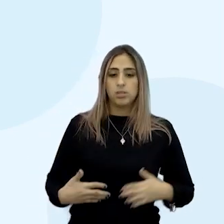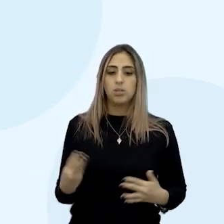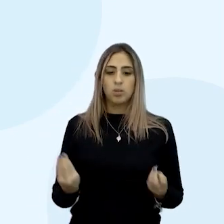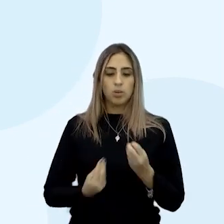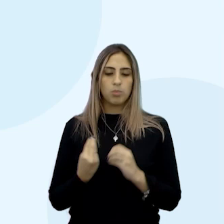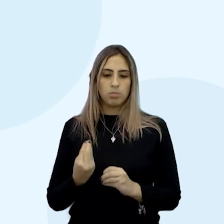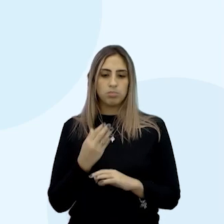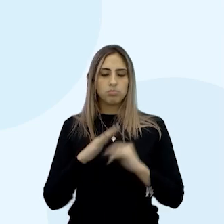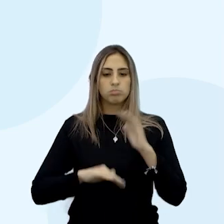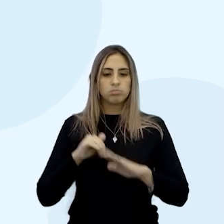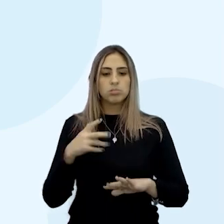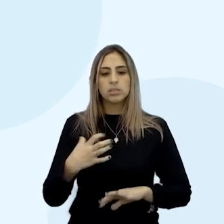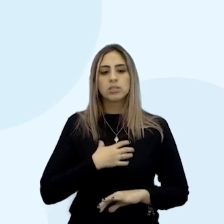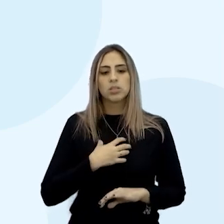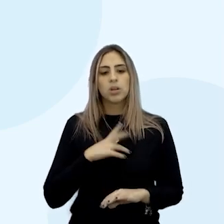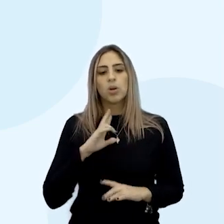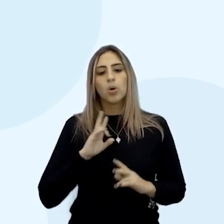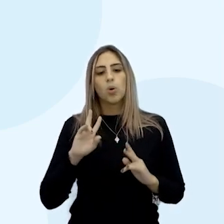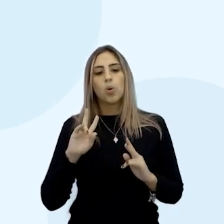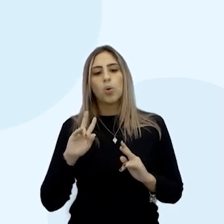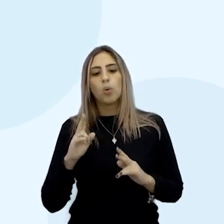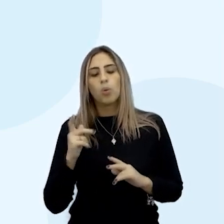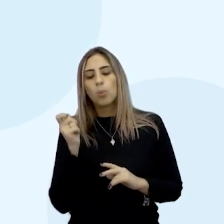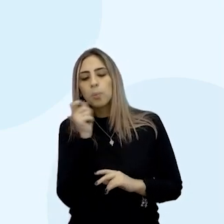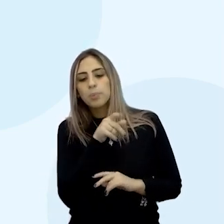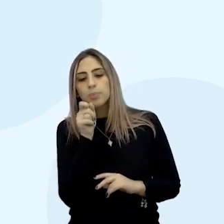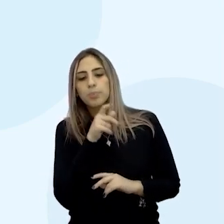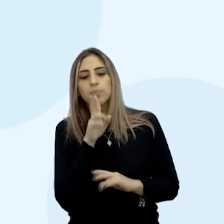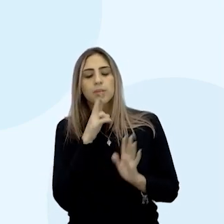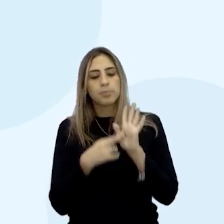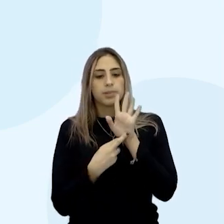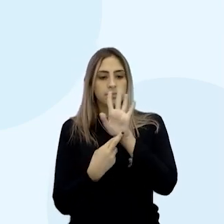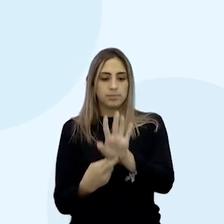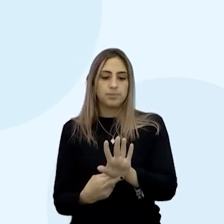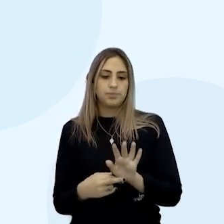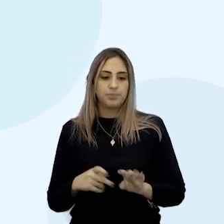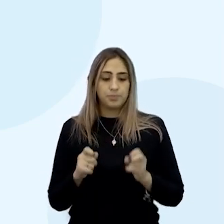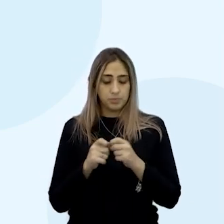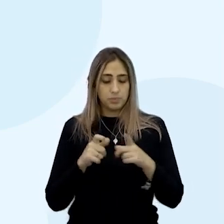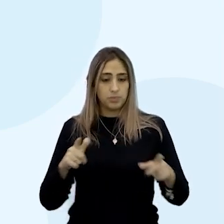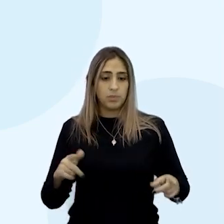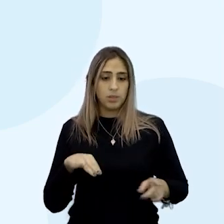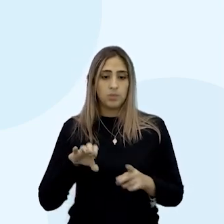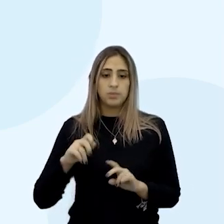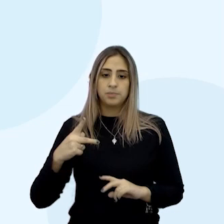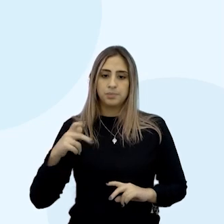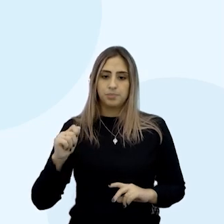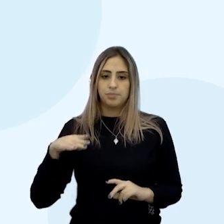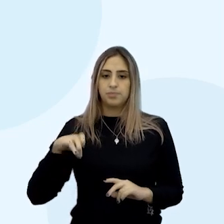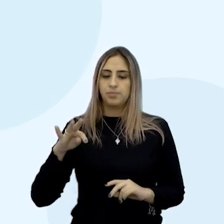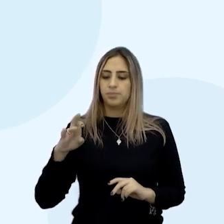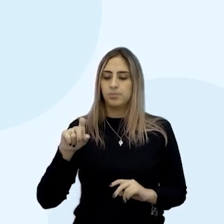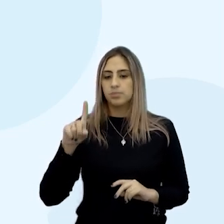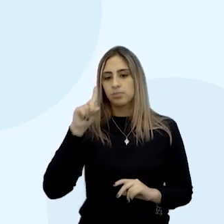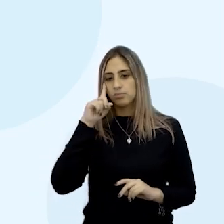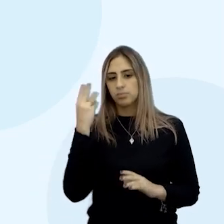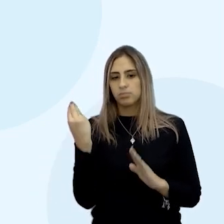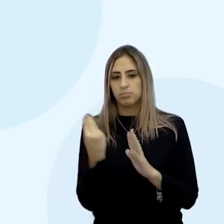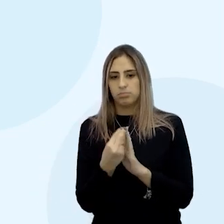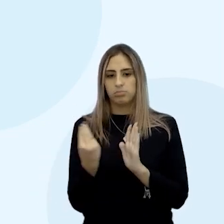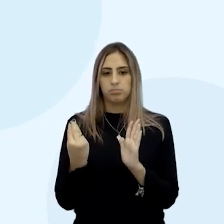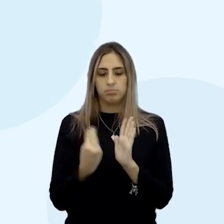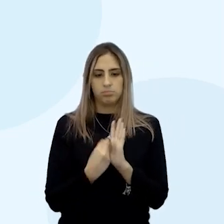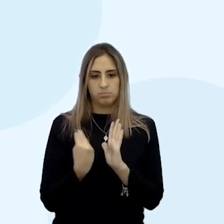produtor de sentidos e humor na representação. Então, ampliando o mapa mental e diário de